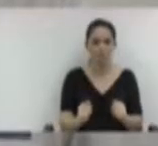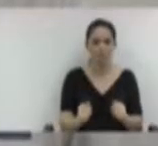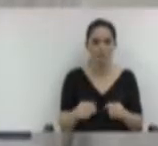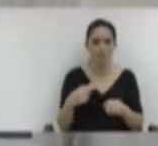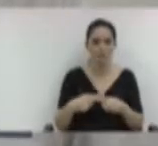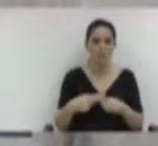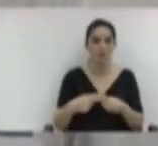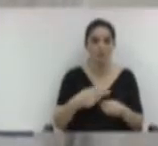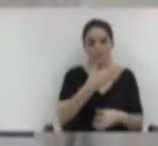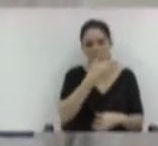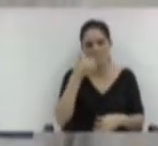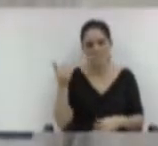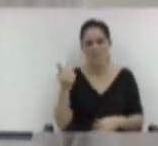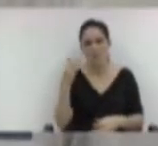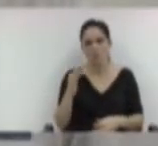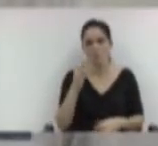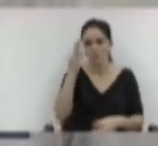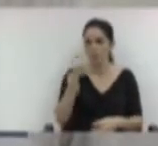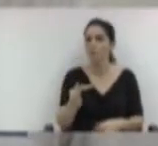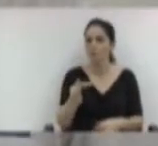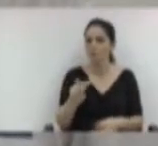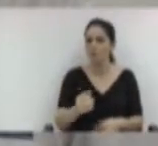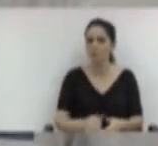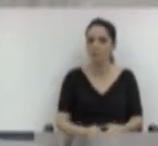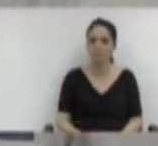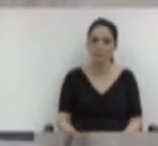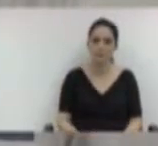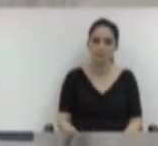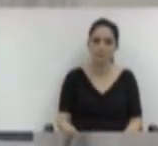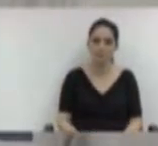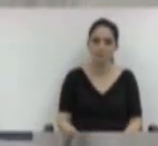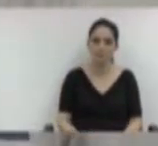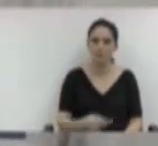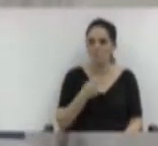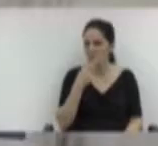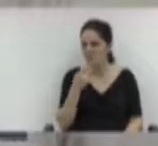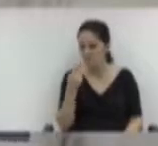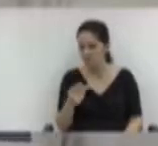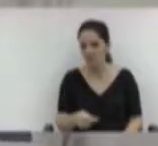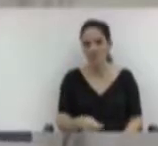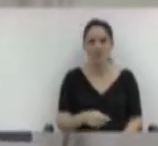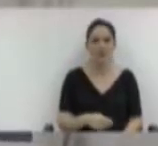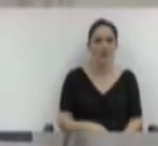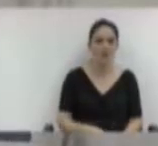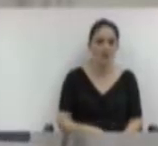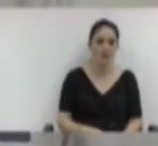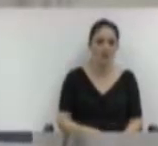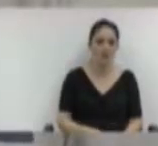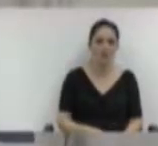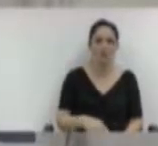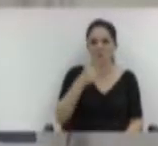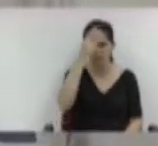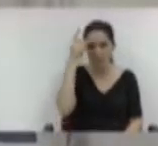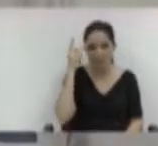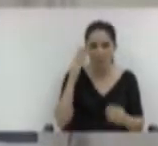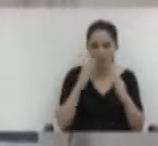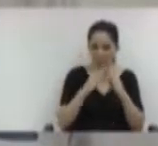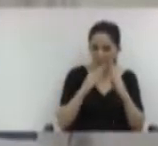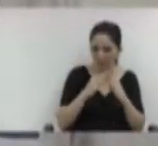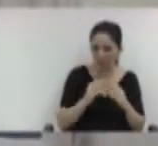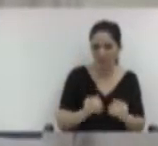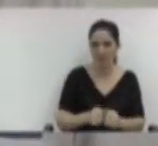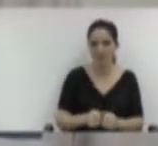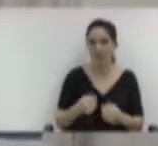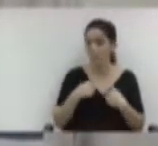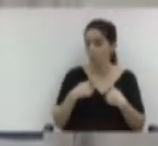com aqueles que querem fazer. Vamos discutir sim, vai às vezes mexer no morador, vamos lá conversar. Morador, olha, aqui você vai ser prejudicado